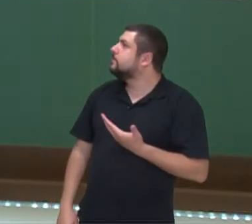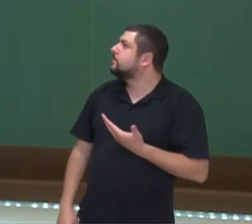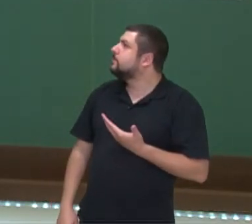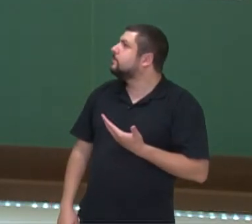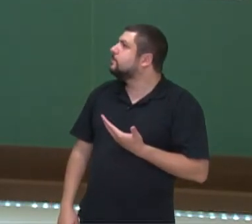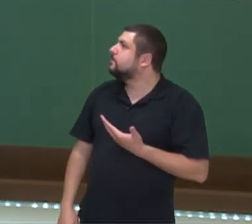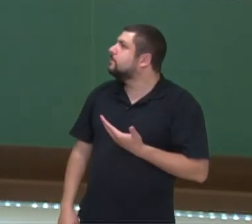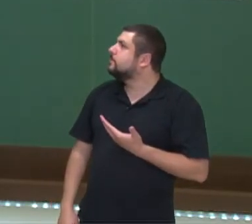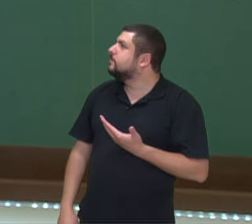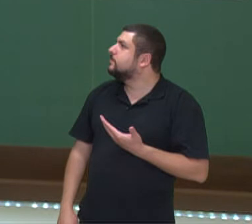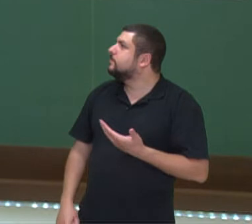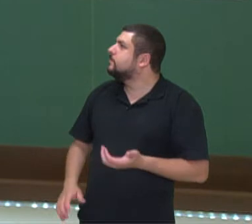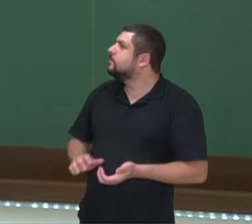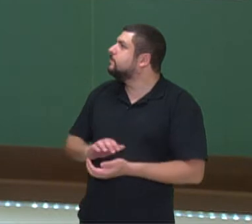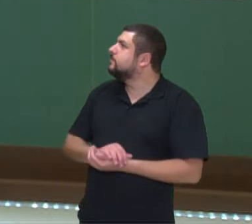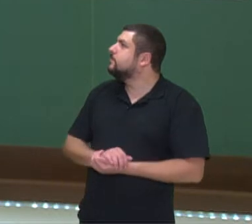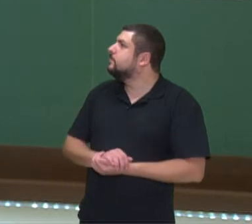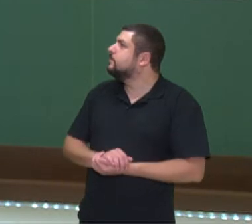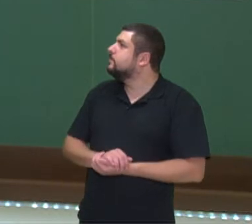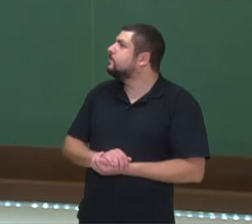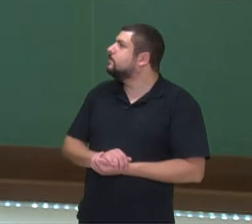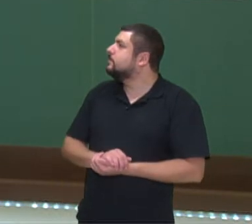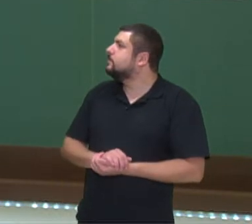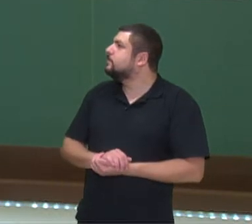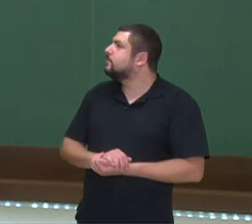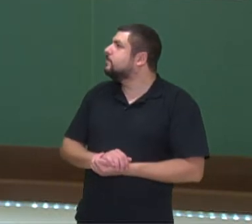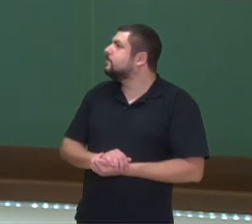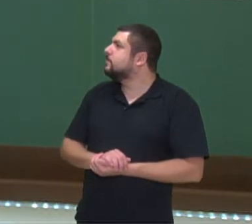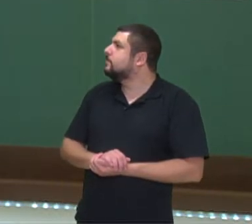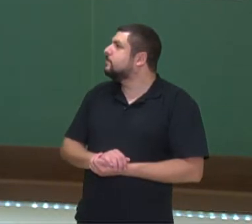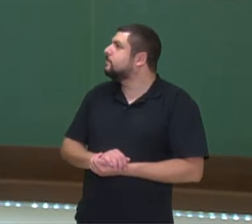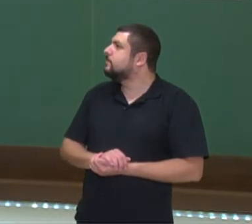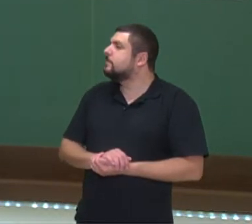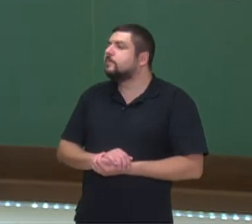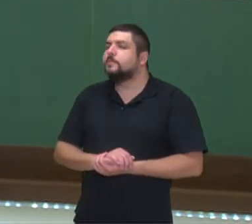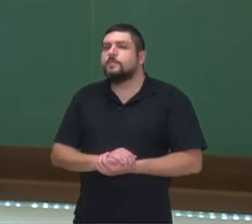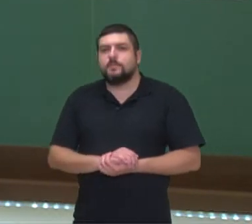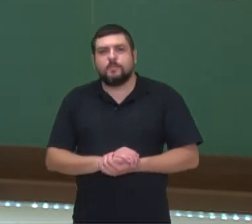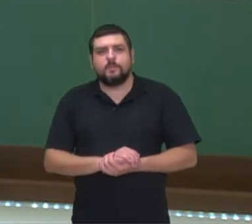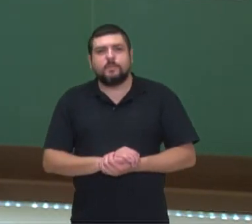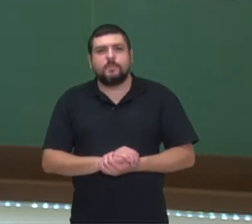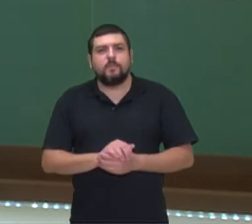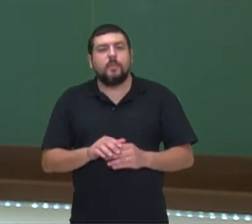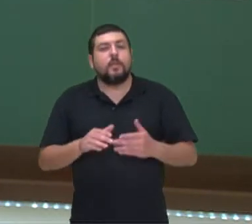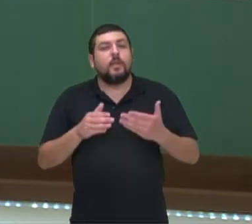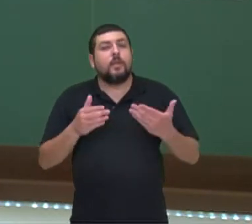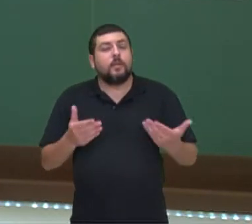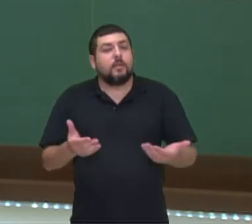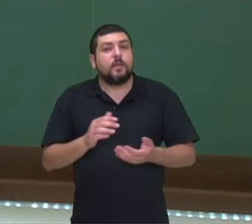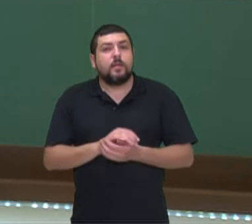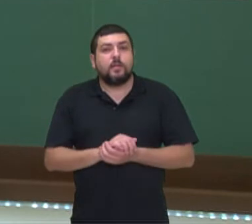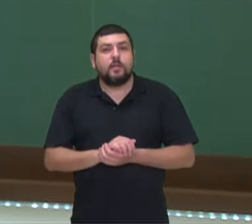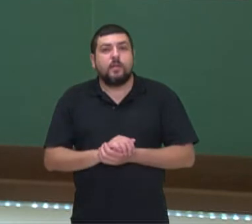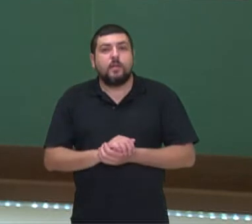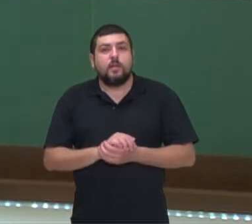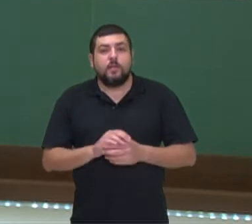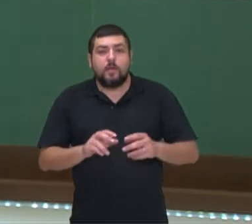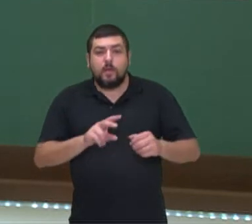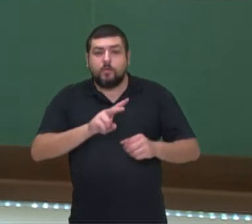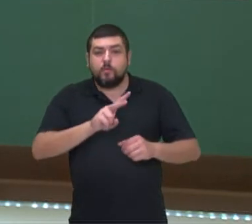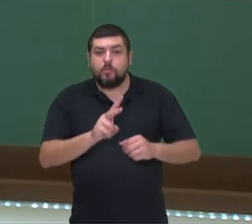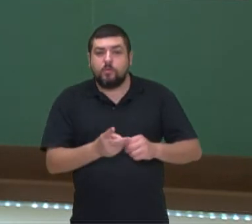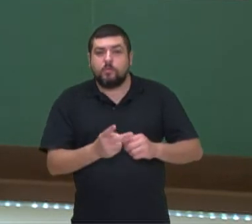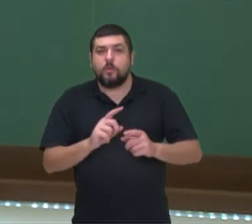vezes 10.000 ficará 1.000. Então, eu tenho lá que, né, o vendedor irá receber 2.000